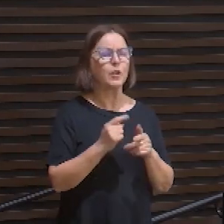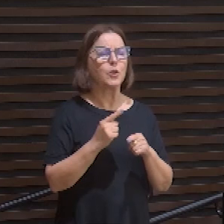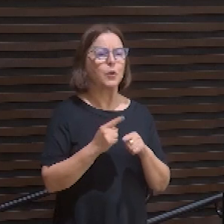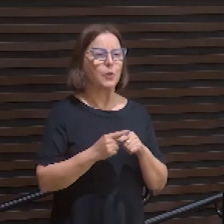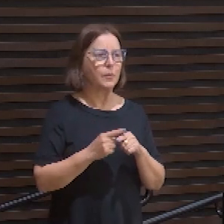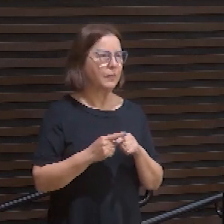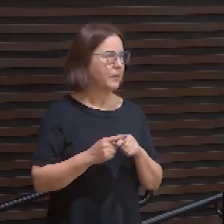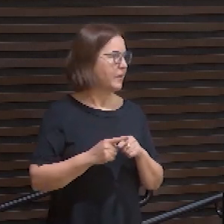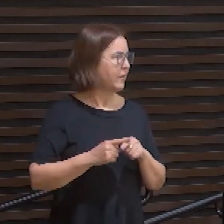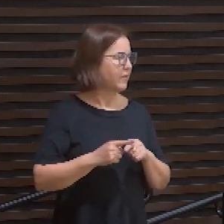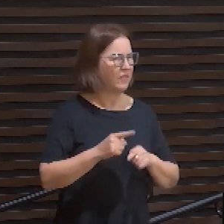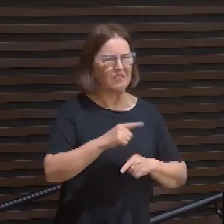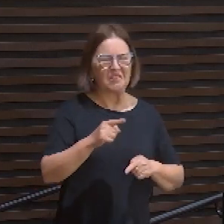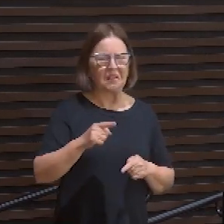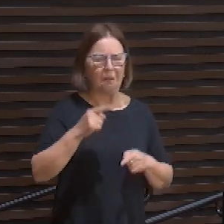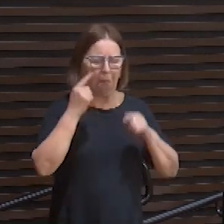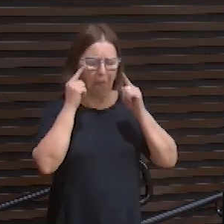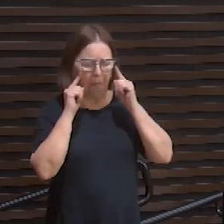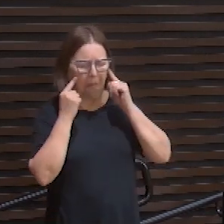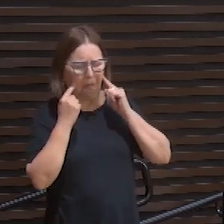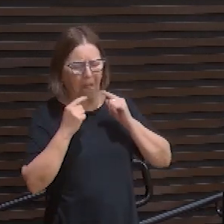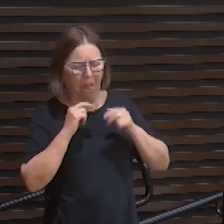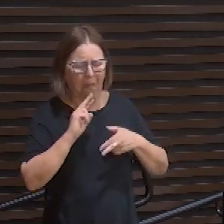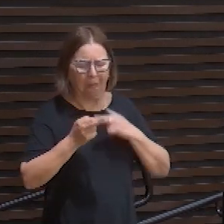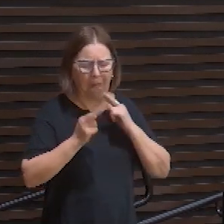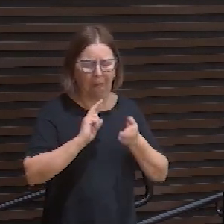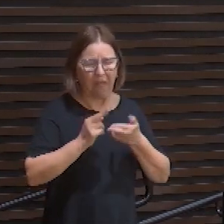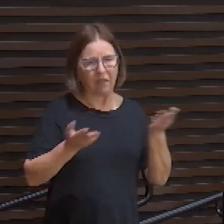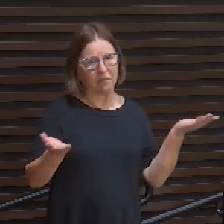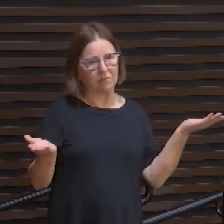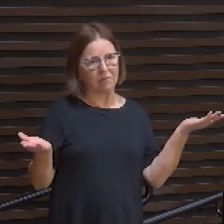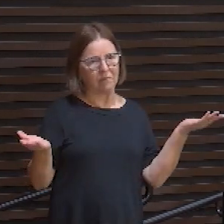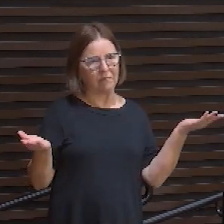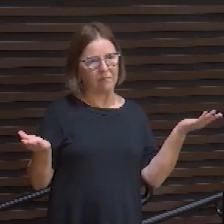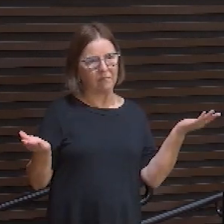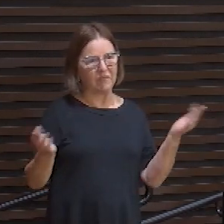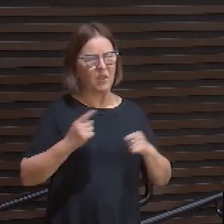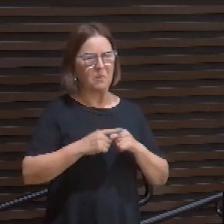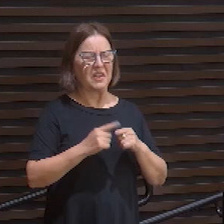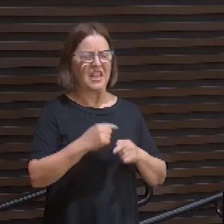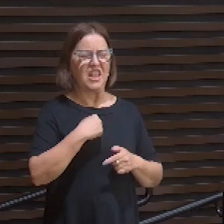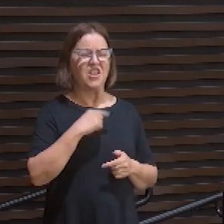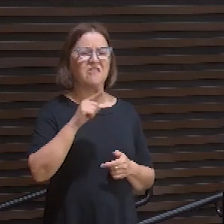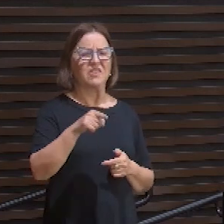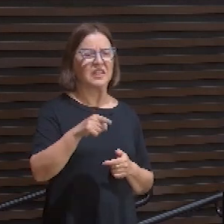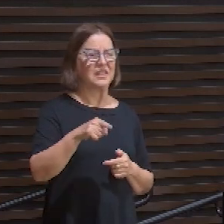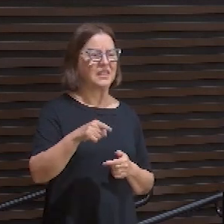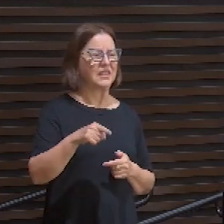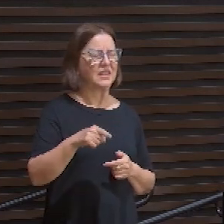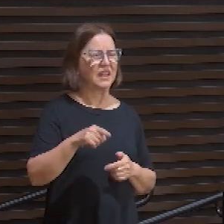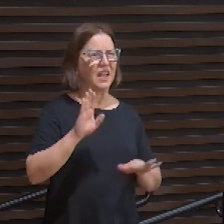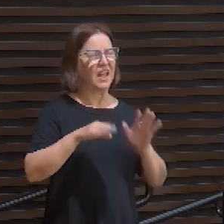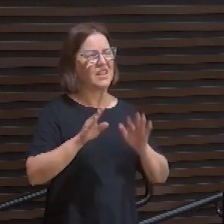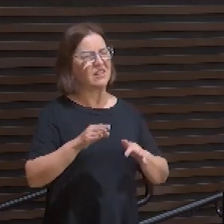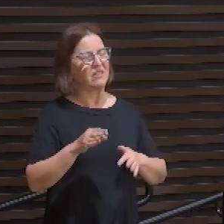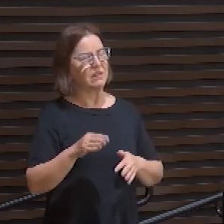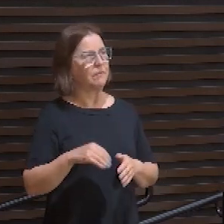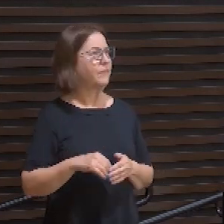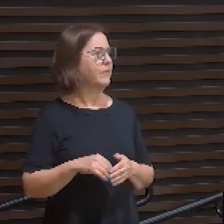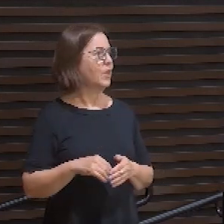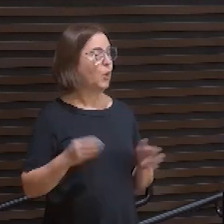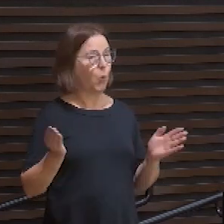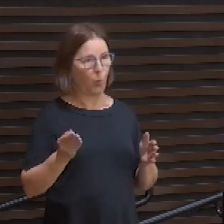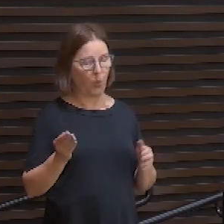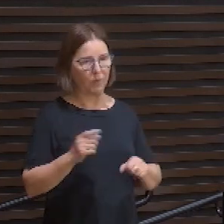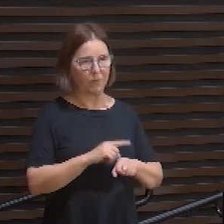vive aí choramingando? Por que eu e você temos que de vez em quando... Hoje, quando